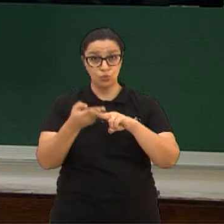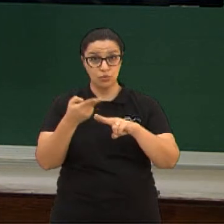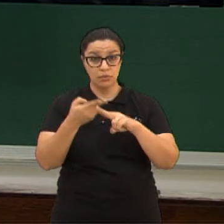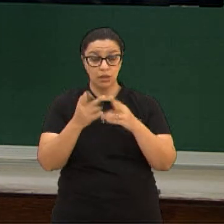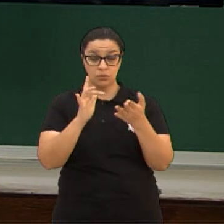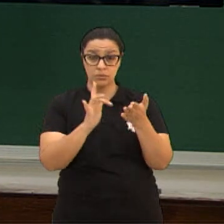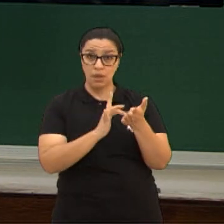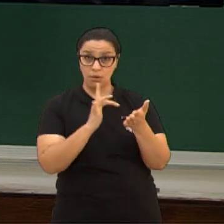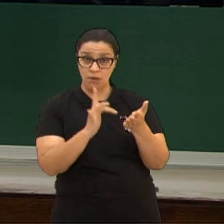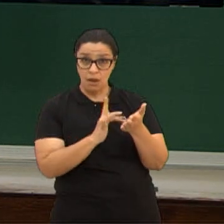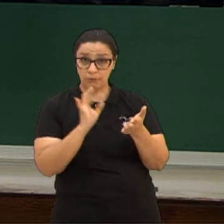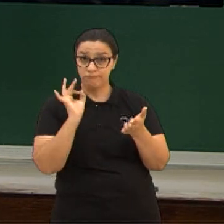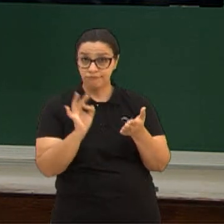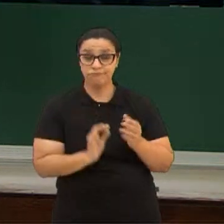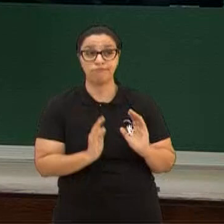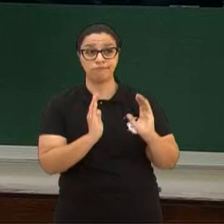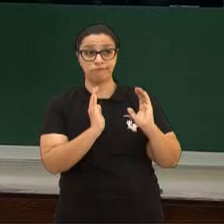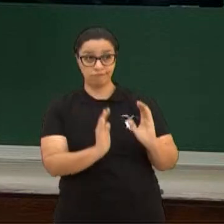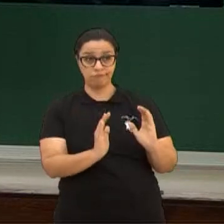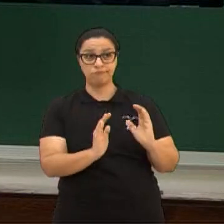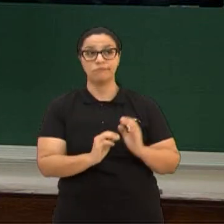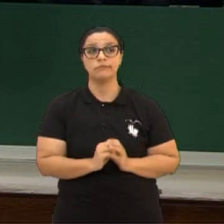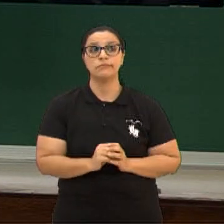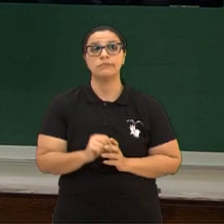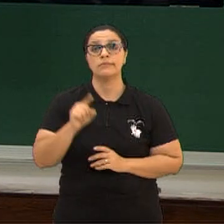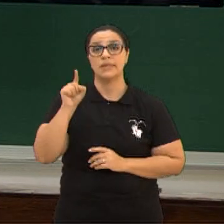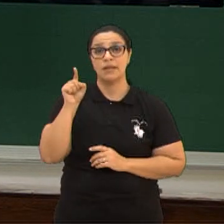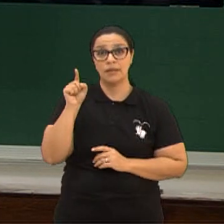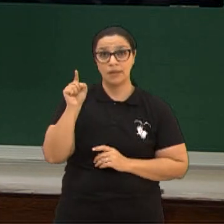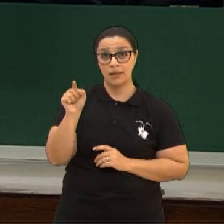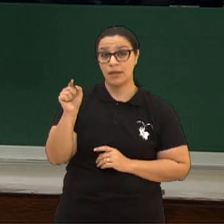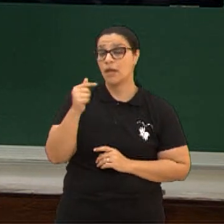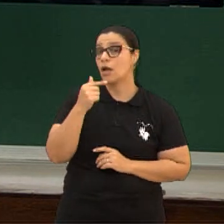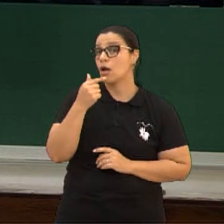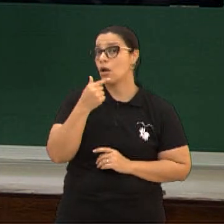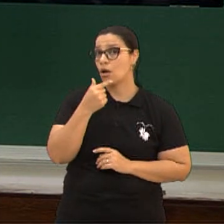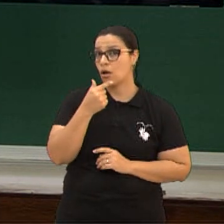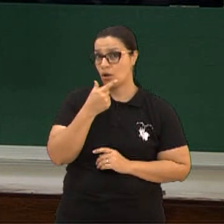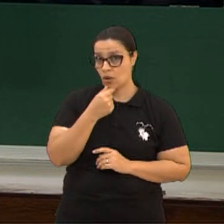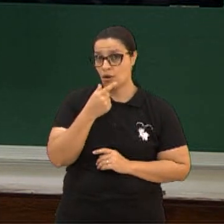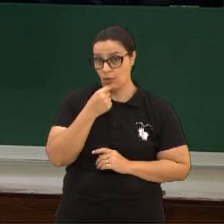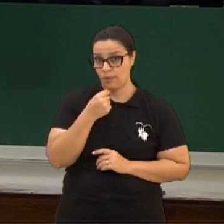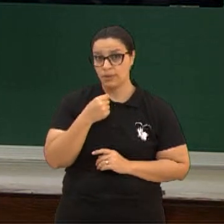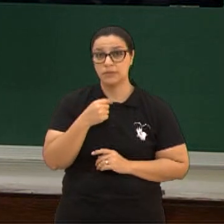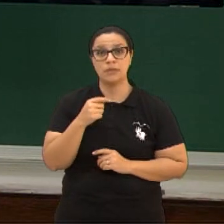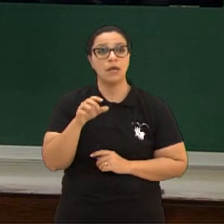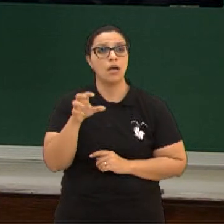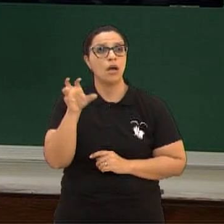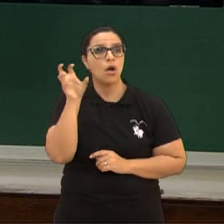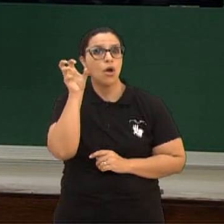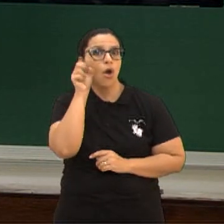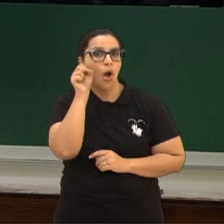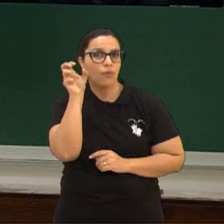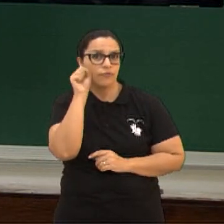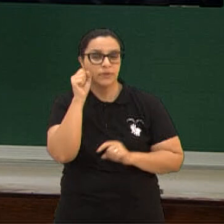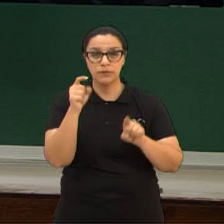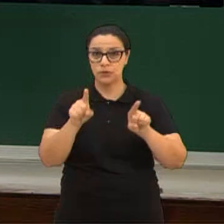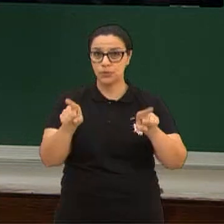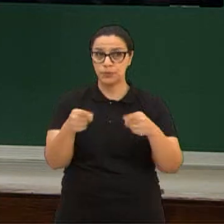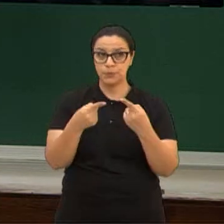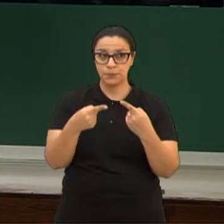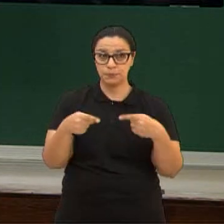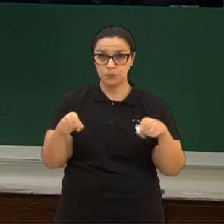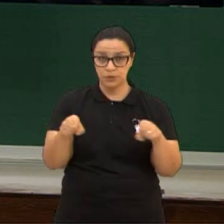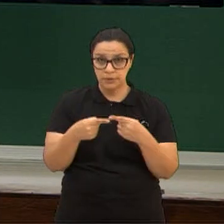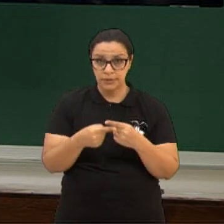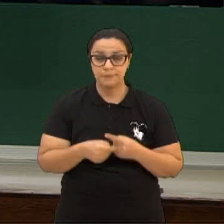Será? Outra, he is listening to music. Ele está